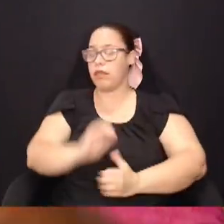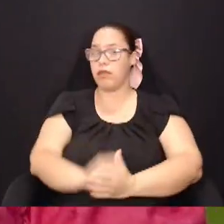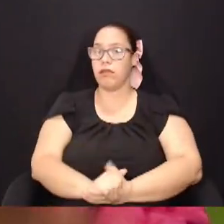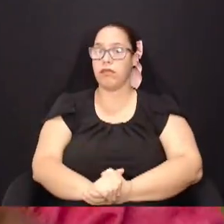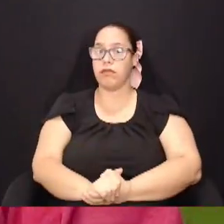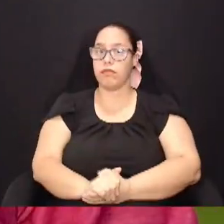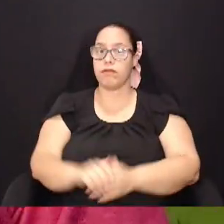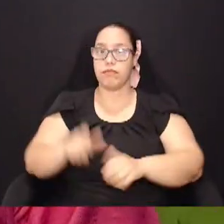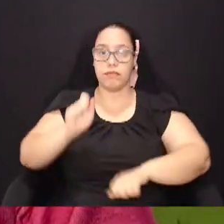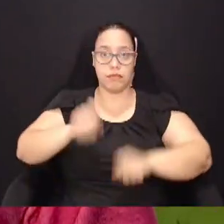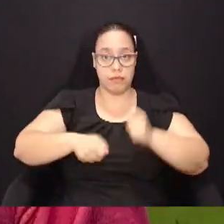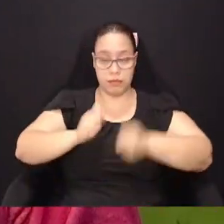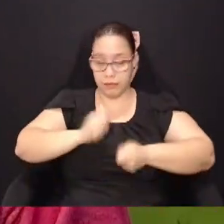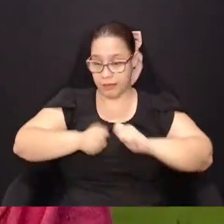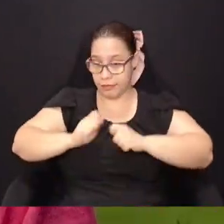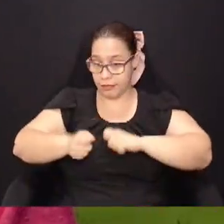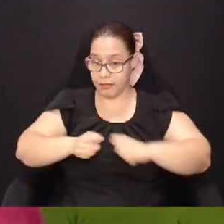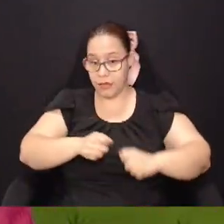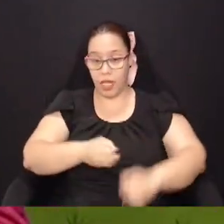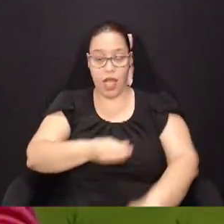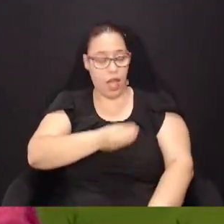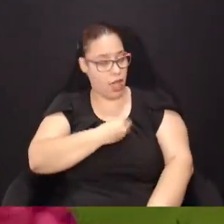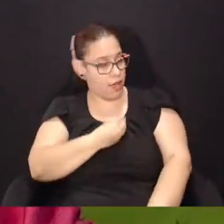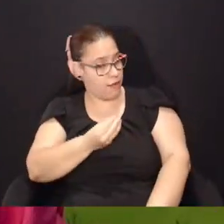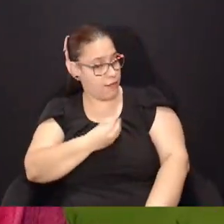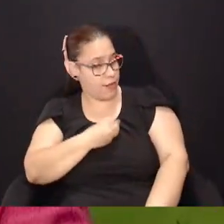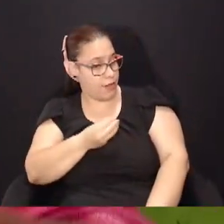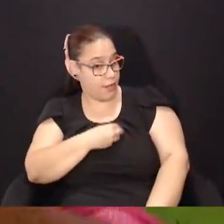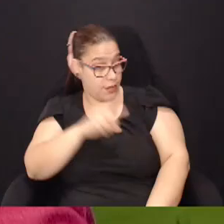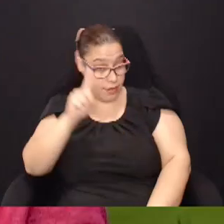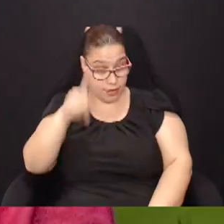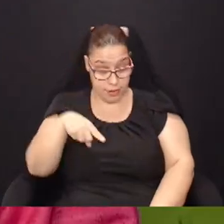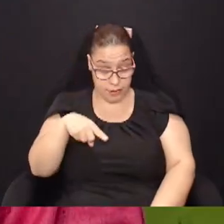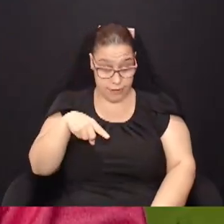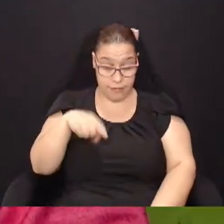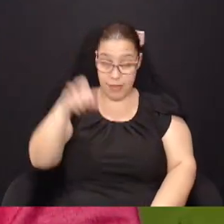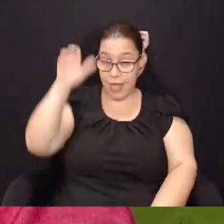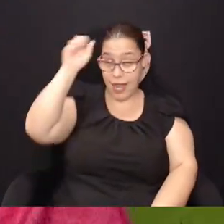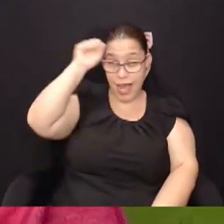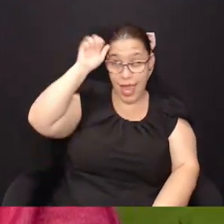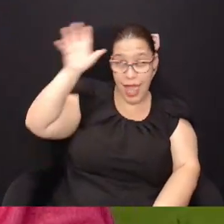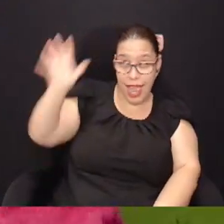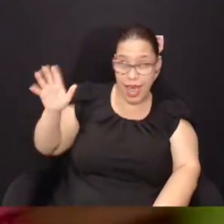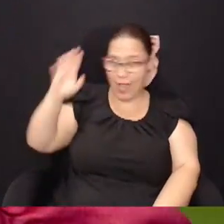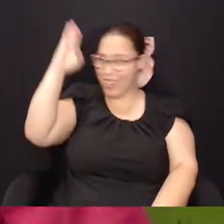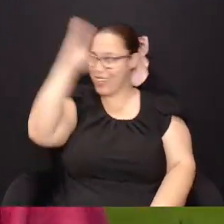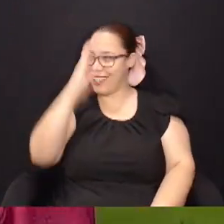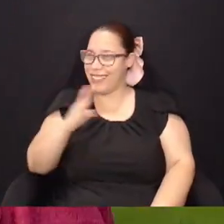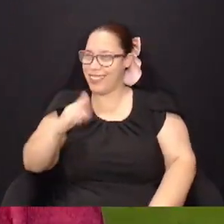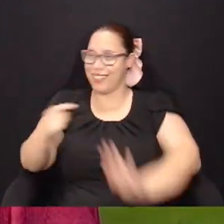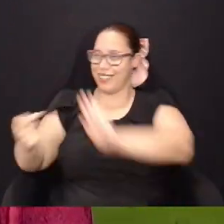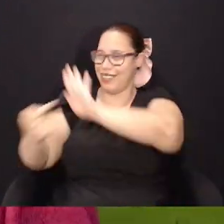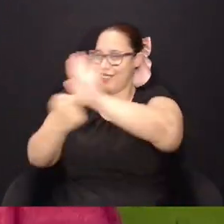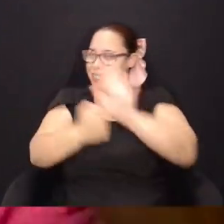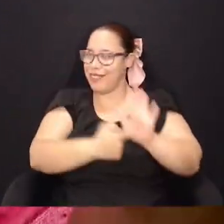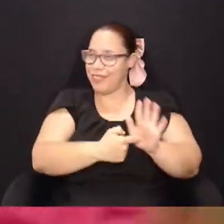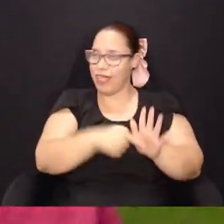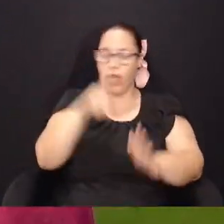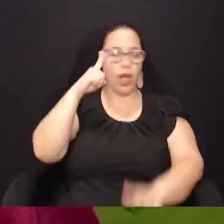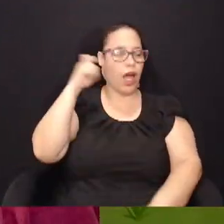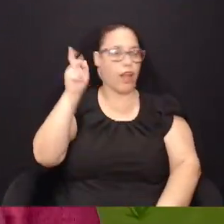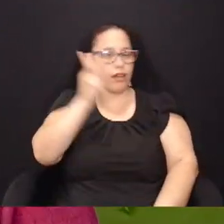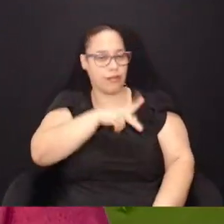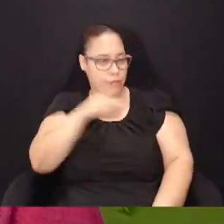tocar, a vivenciar essa coisa, né? Dessa africanidade, dessa brasilidade através do samba. E o professor, a gente garante